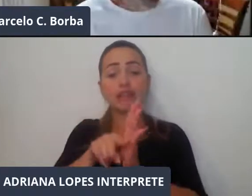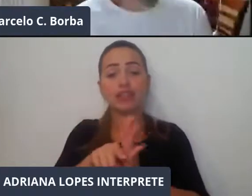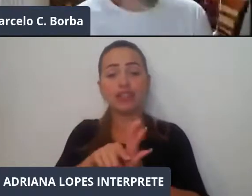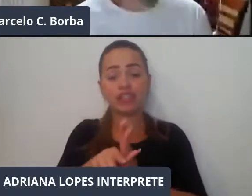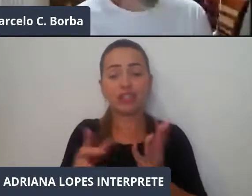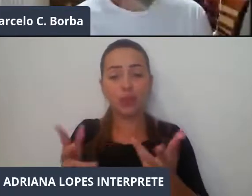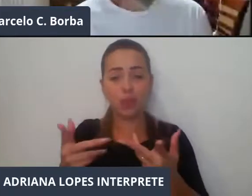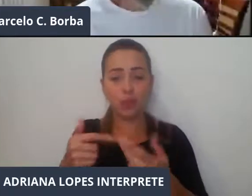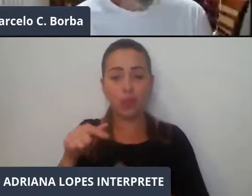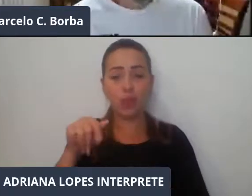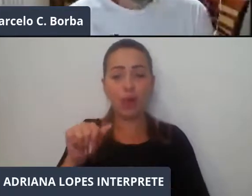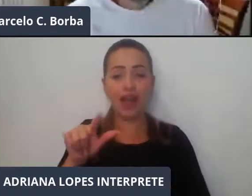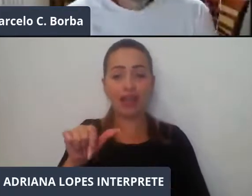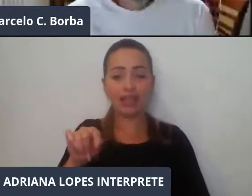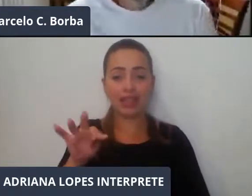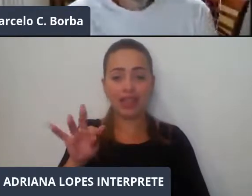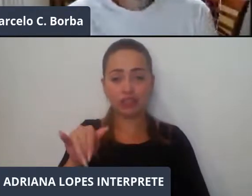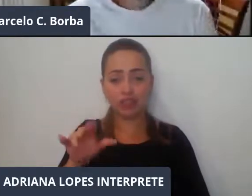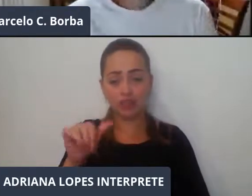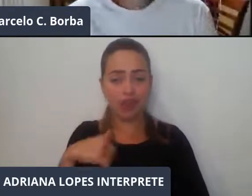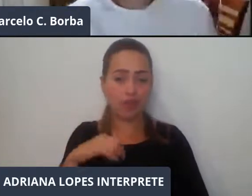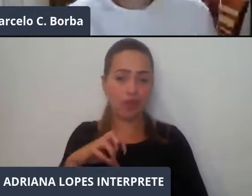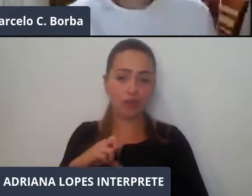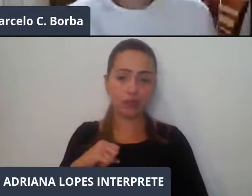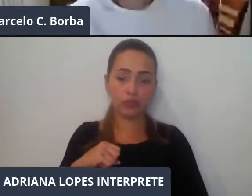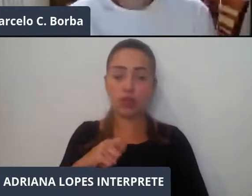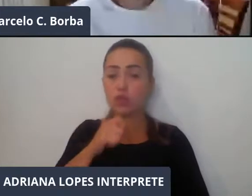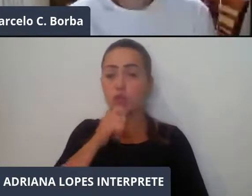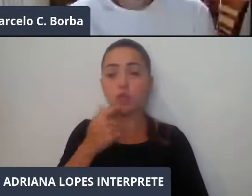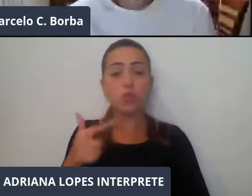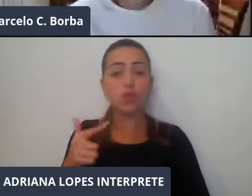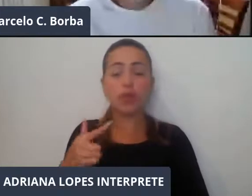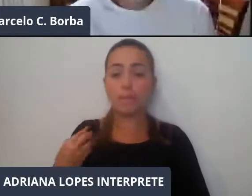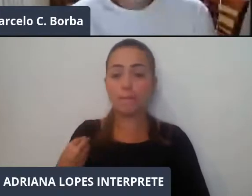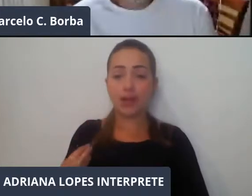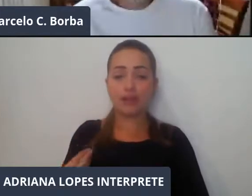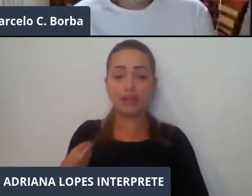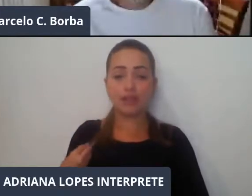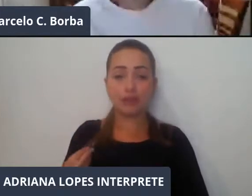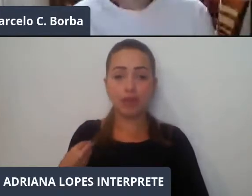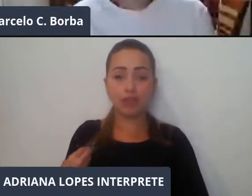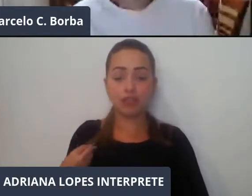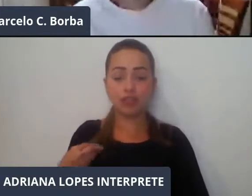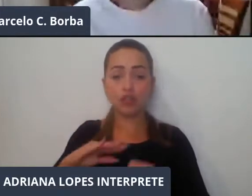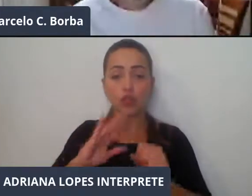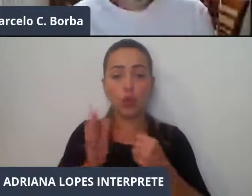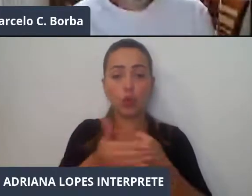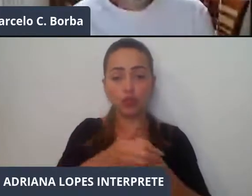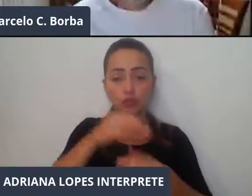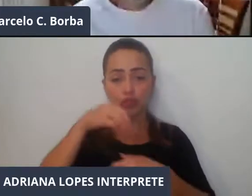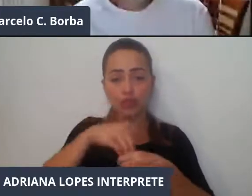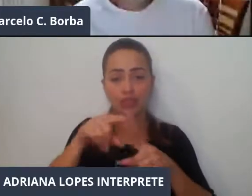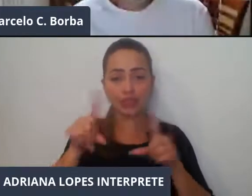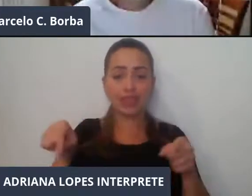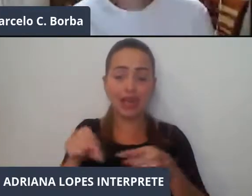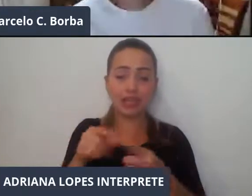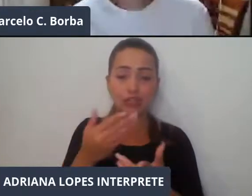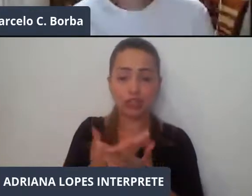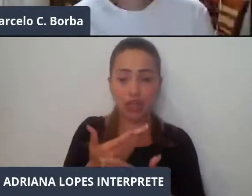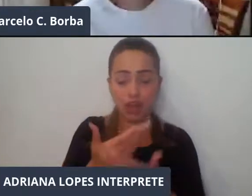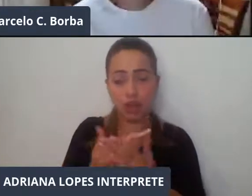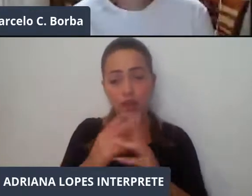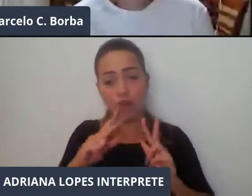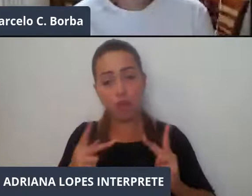vocês sabem, eu adoro. Então, não há participante oculto na sala de aula, seja ele humano ou não